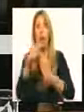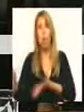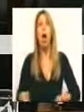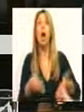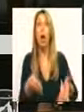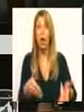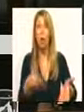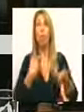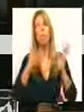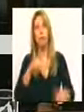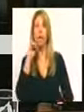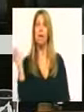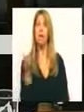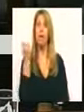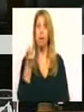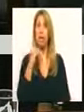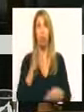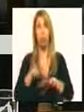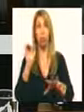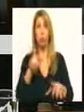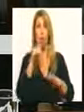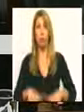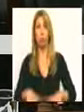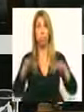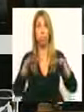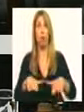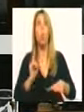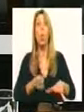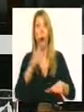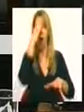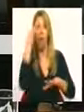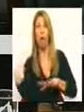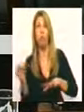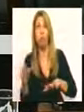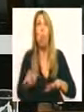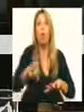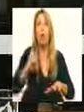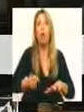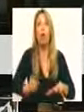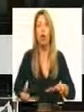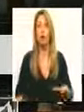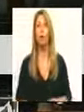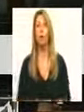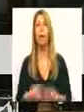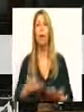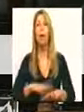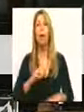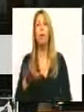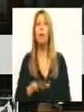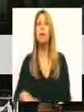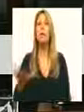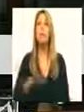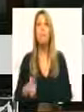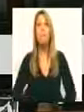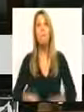àquilo que o Tejo pode suportar. Finalmente, saber também relativamente à questão da melhoria do